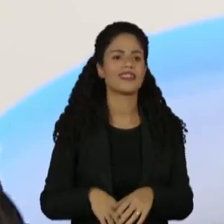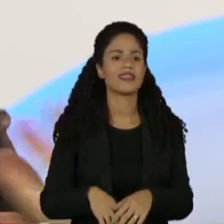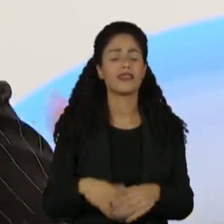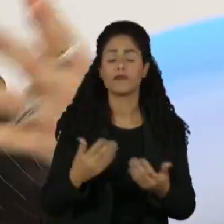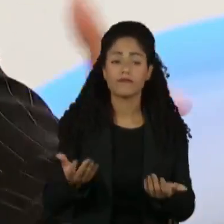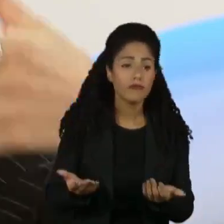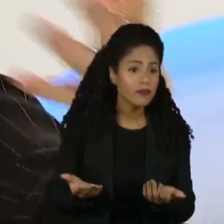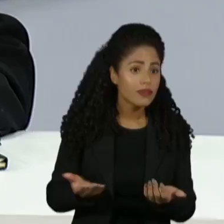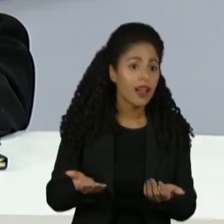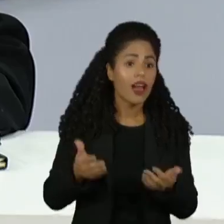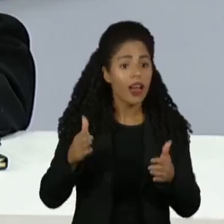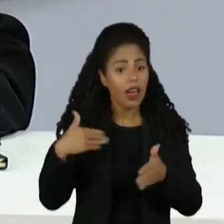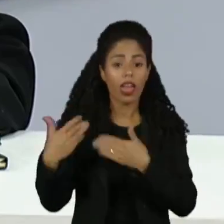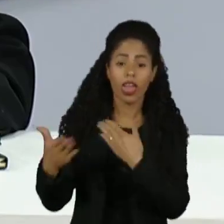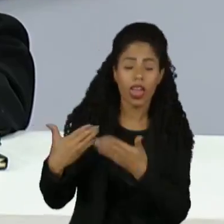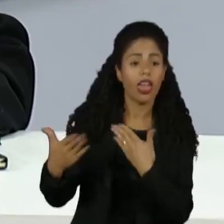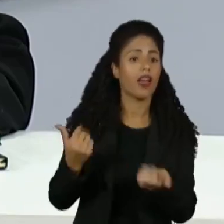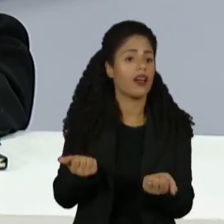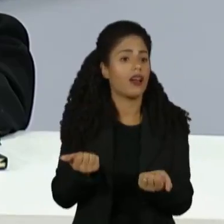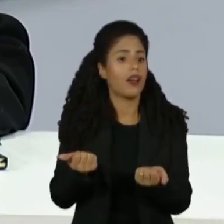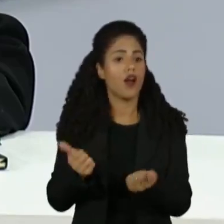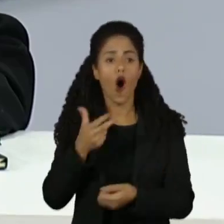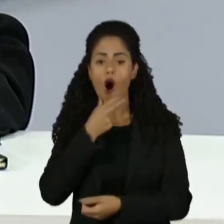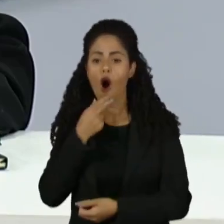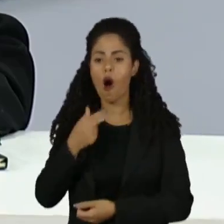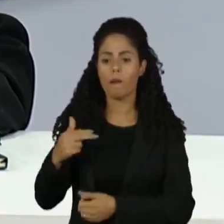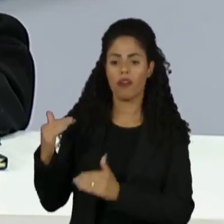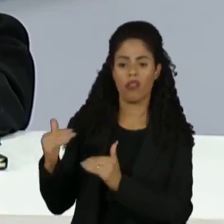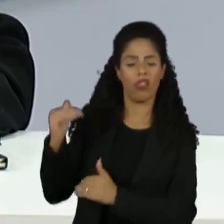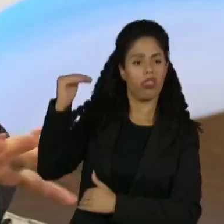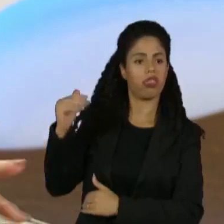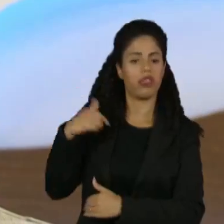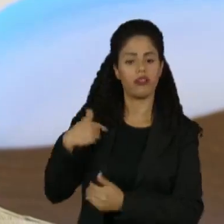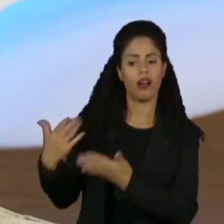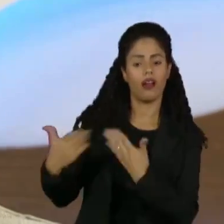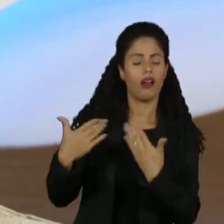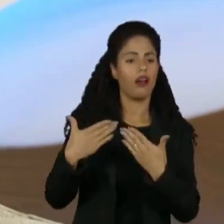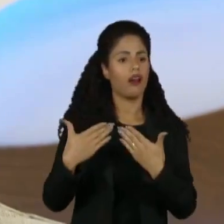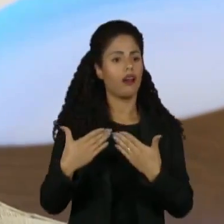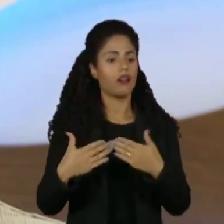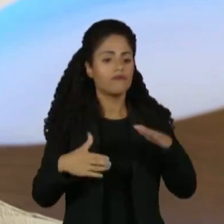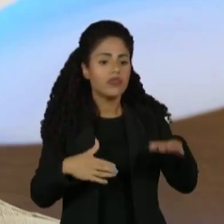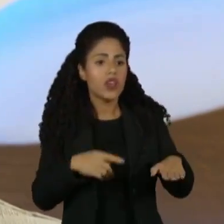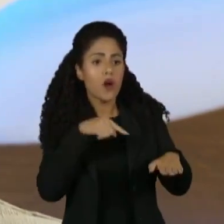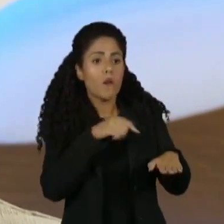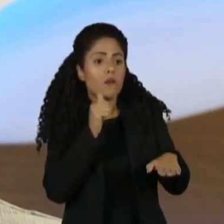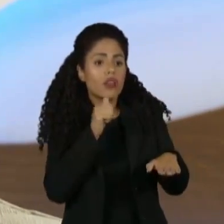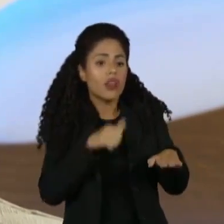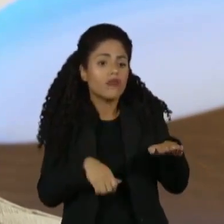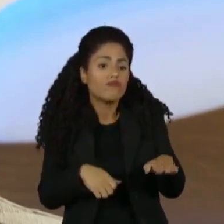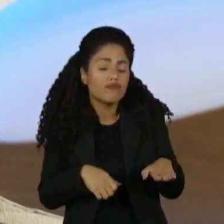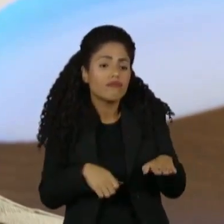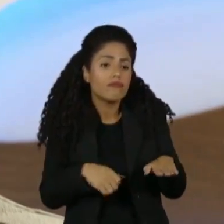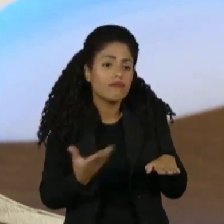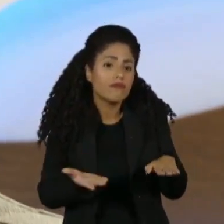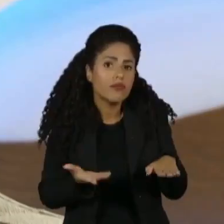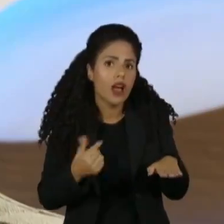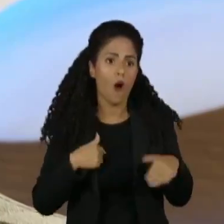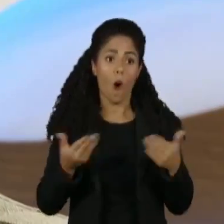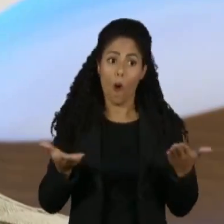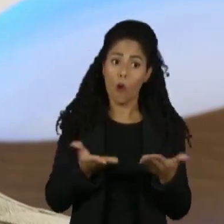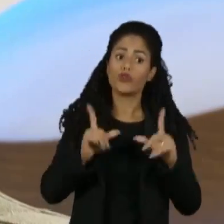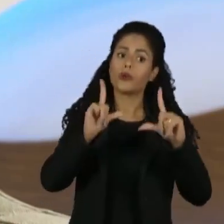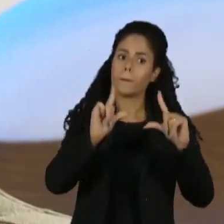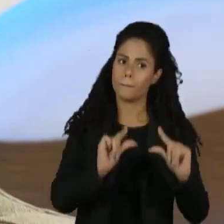E continua aqui o papo entre homens, entendeu? Sempre existiu isso muito em televisão. Hoje, acredito que bem